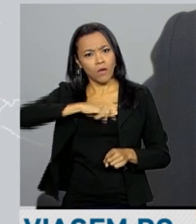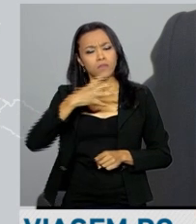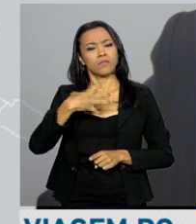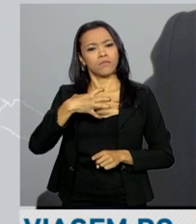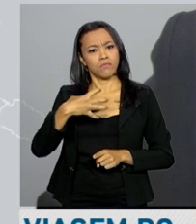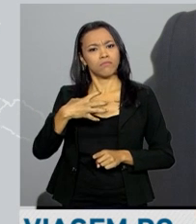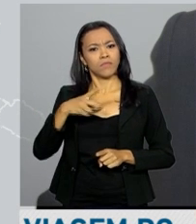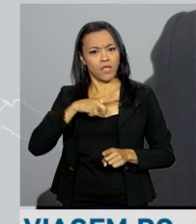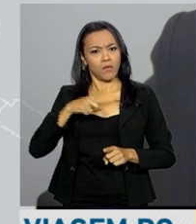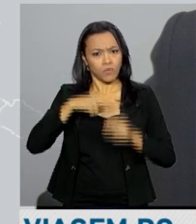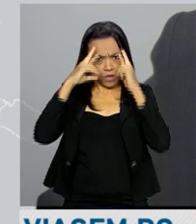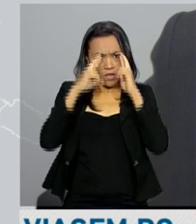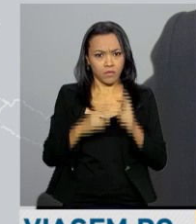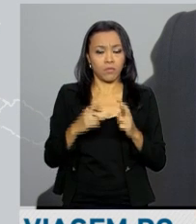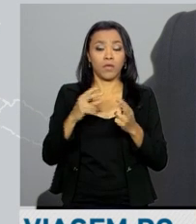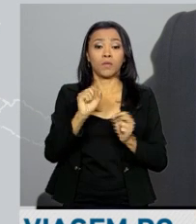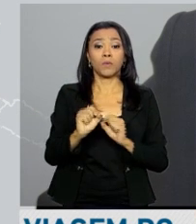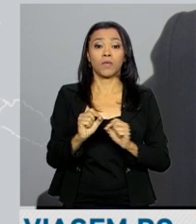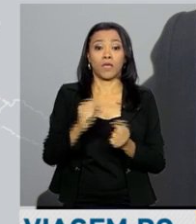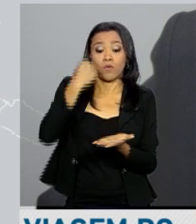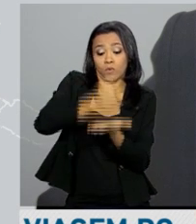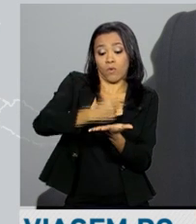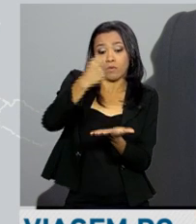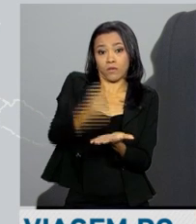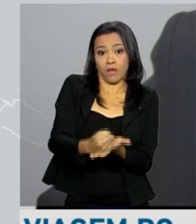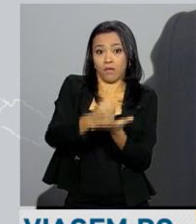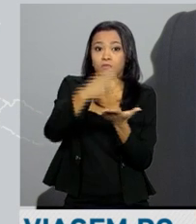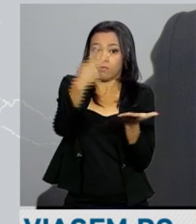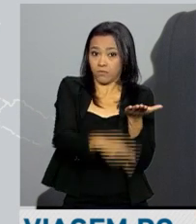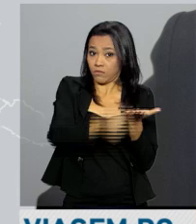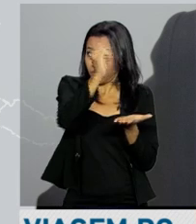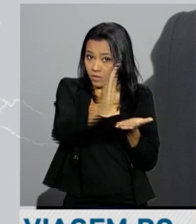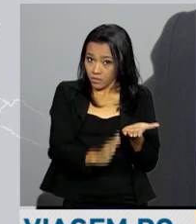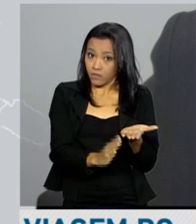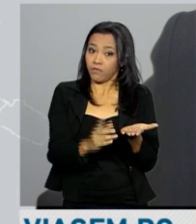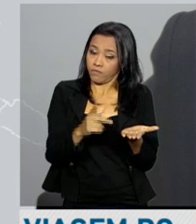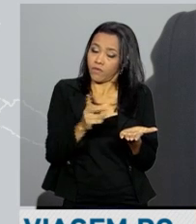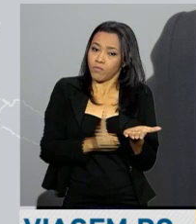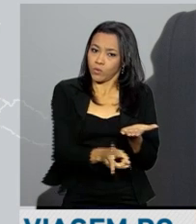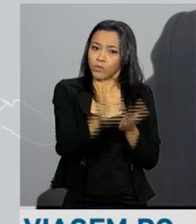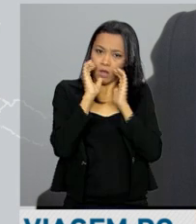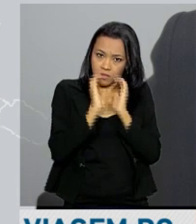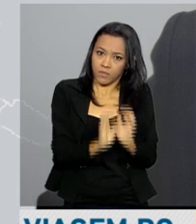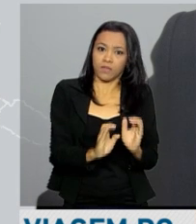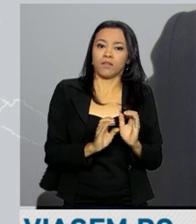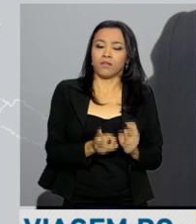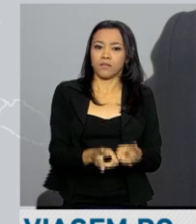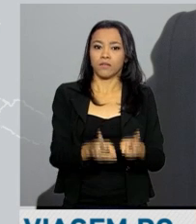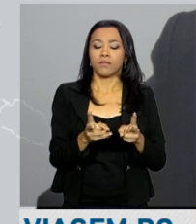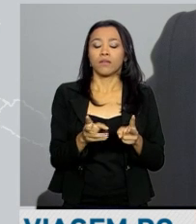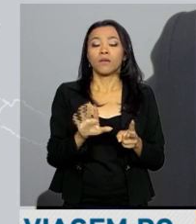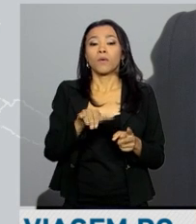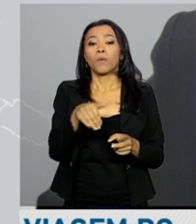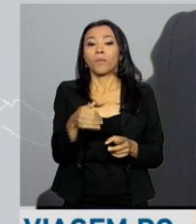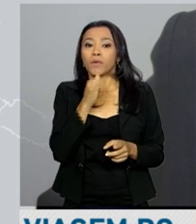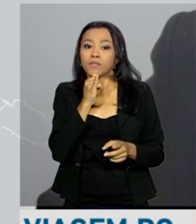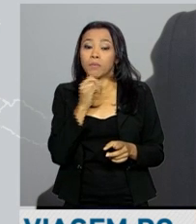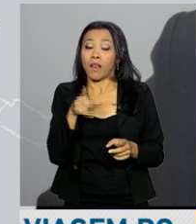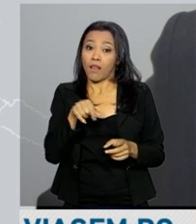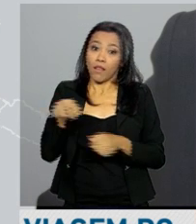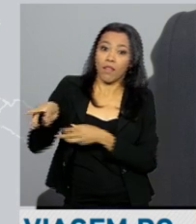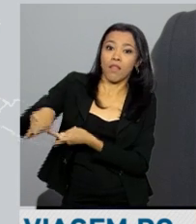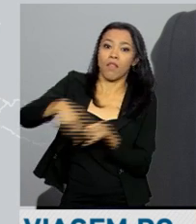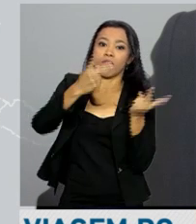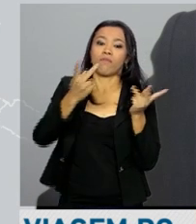jurídica em todos os contratos que se estabelecerem no nosso país queremos portanto ao levar o